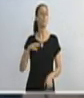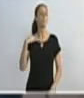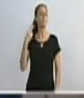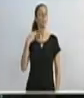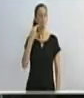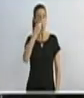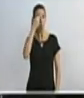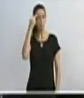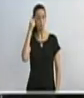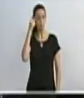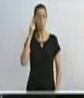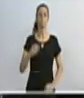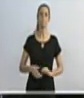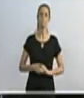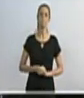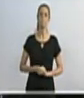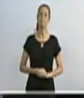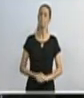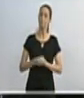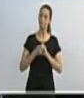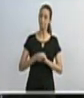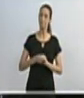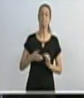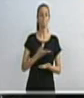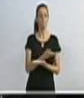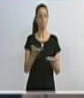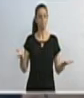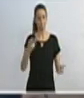Ito. Saudar os demais presentes.